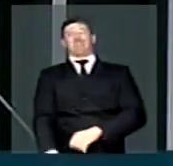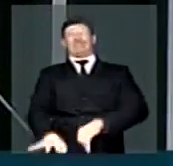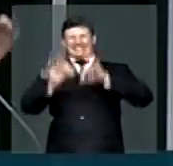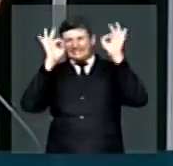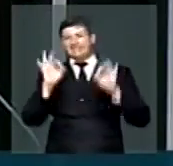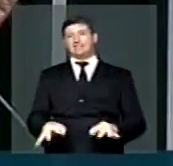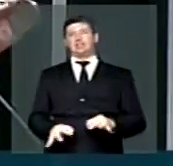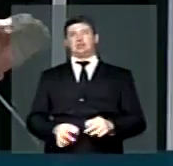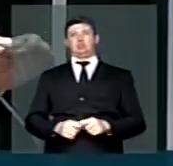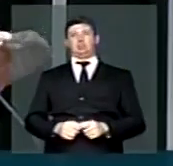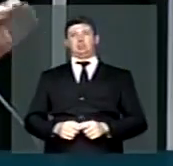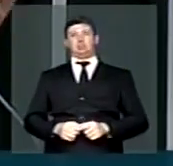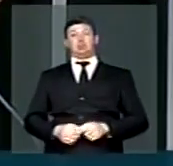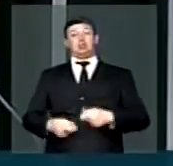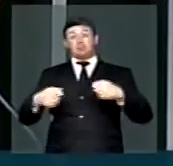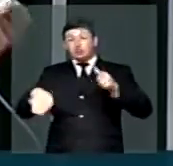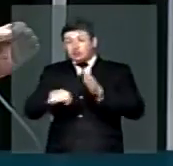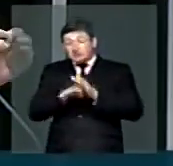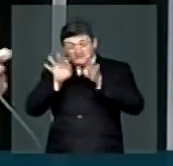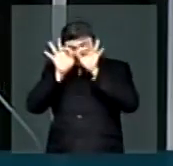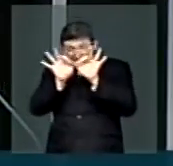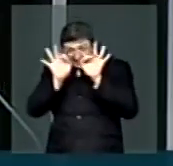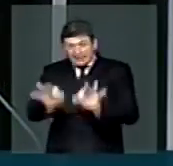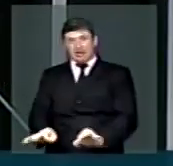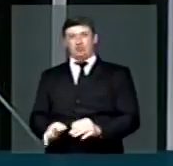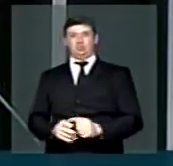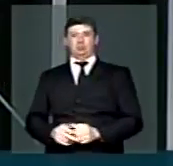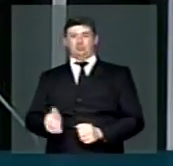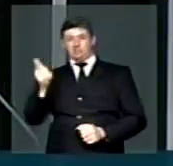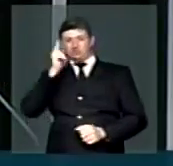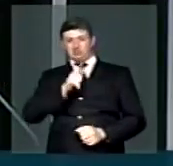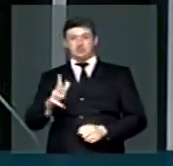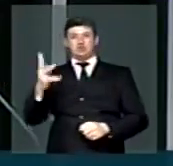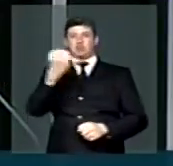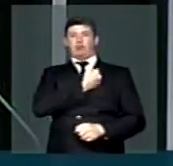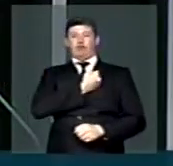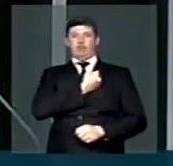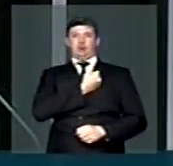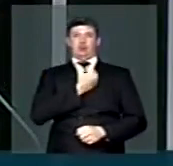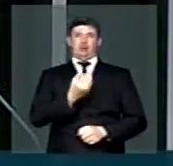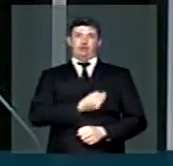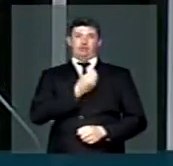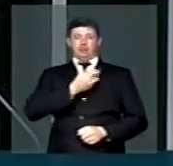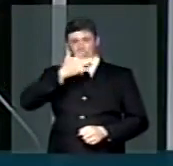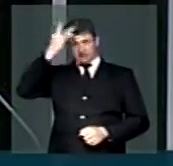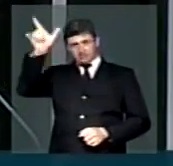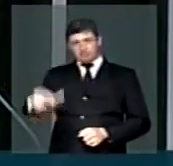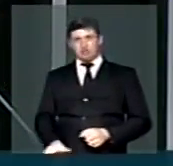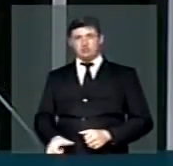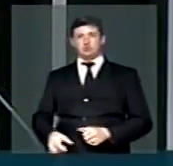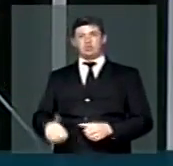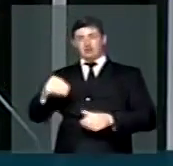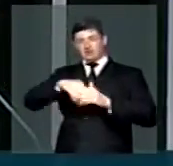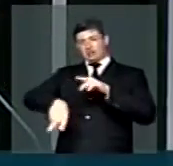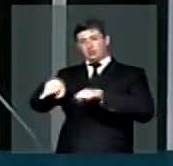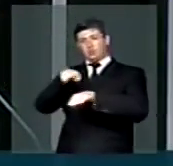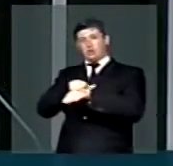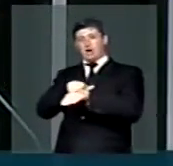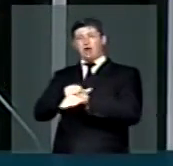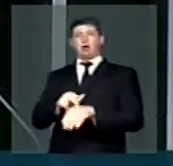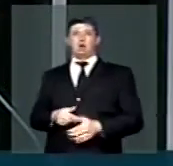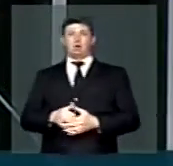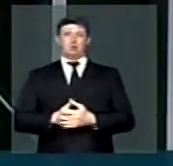exato. Você tem que estar lá na hora exata para poder salvar aquela vida que está dentro do seu